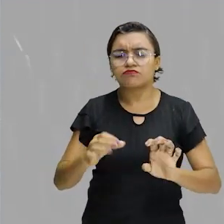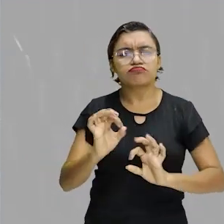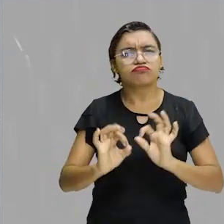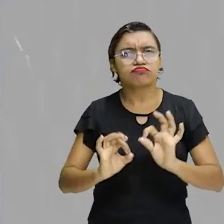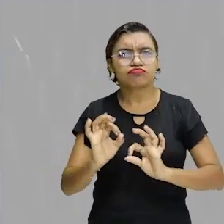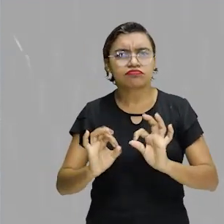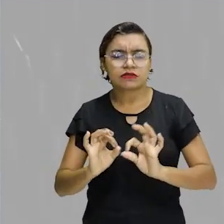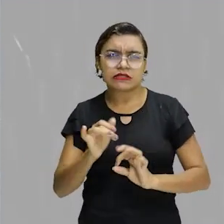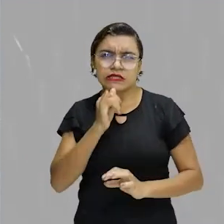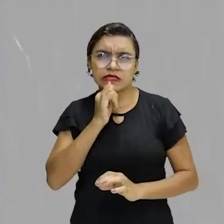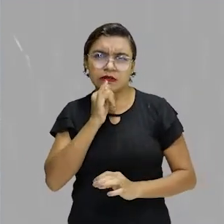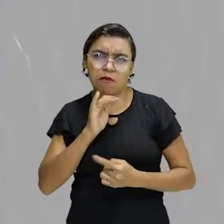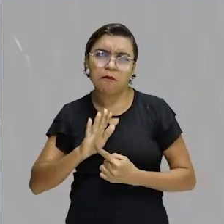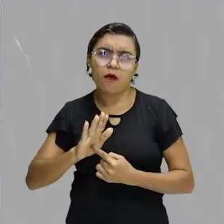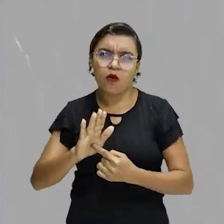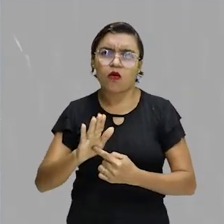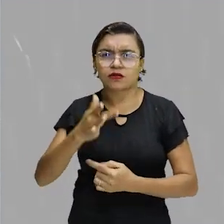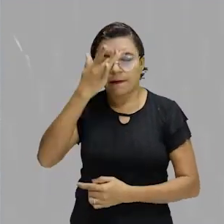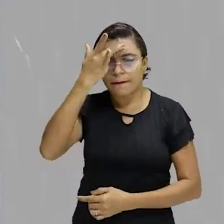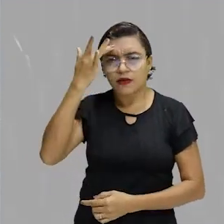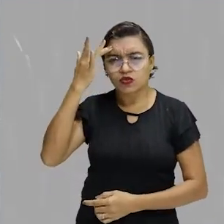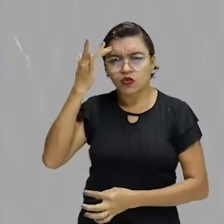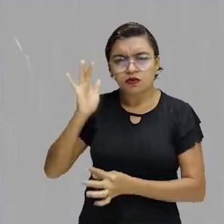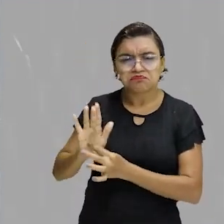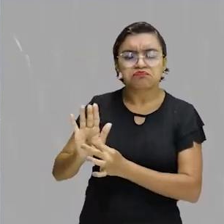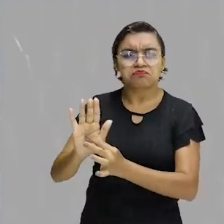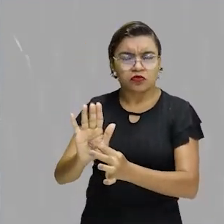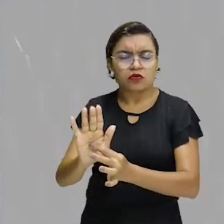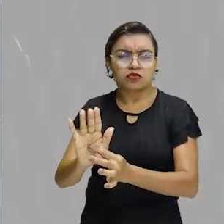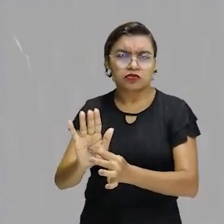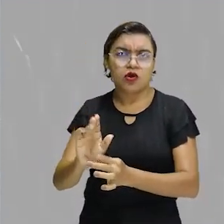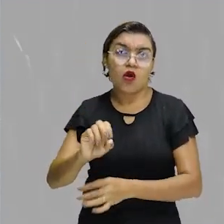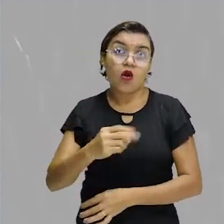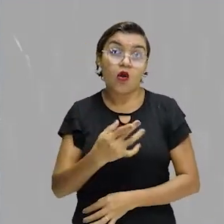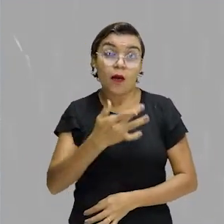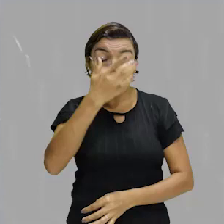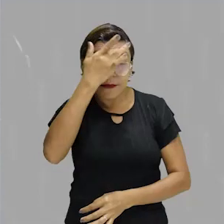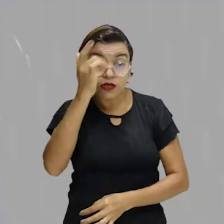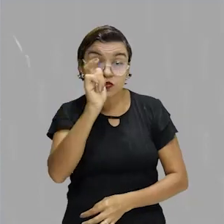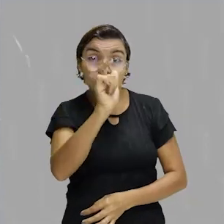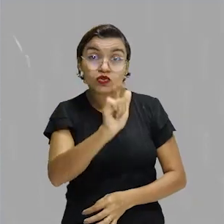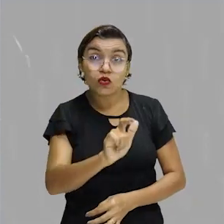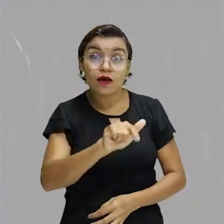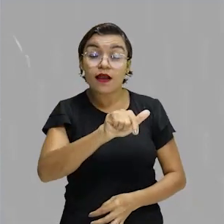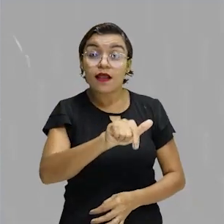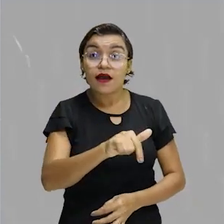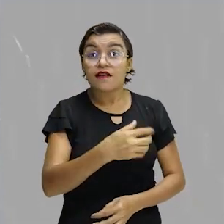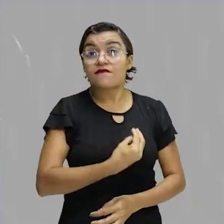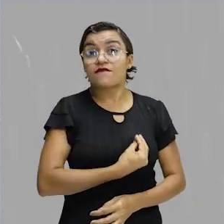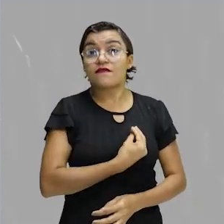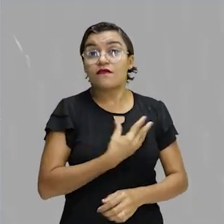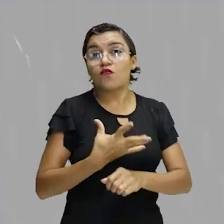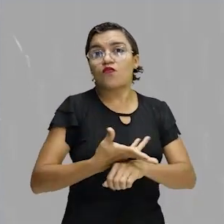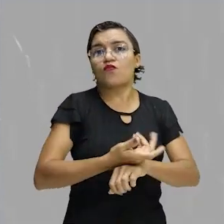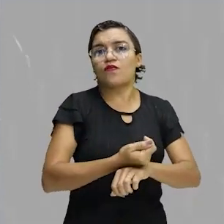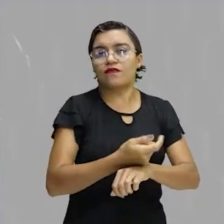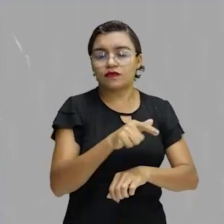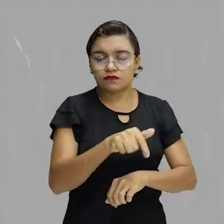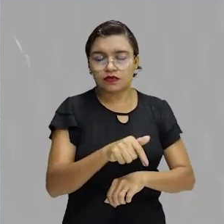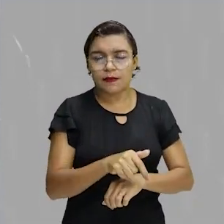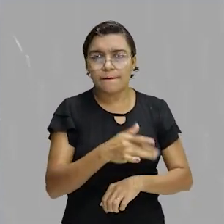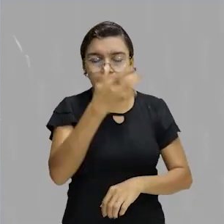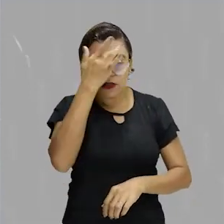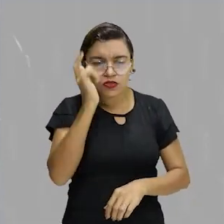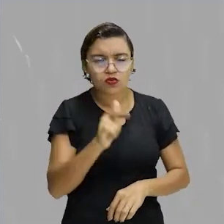um testemunho de alguém que vivenciou algo ou alguém que interpretou aquele evento, como a pessoa